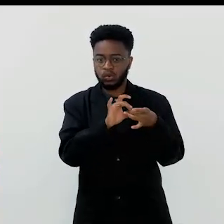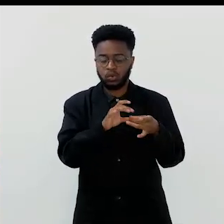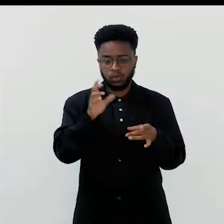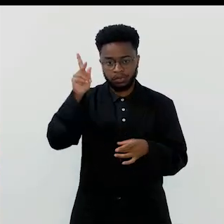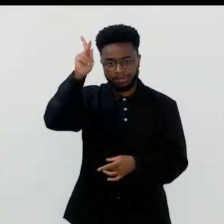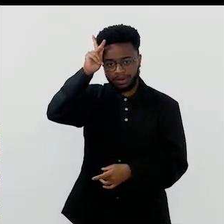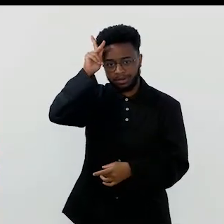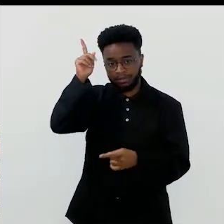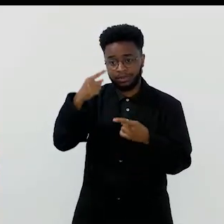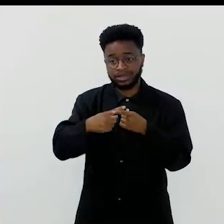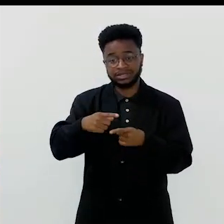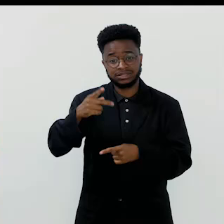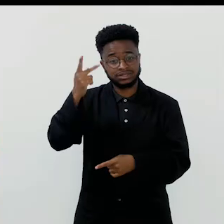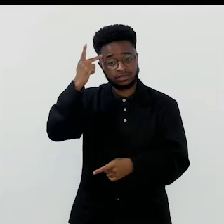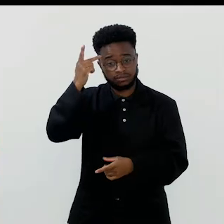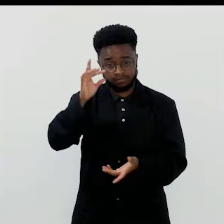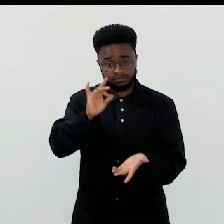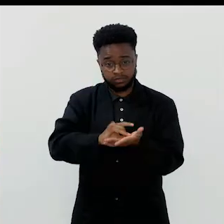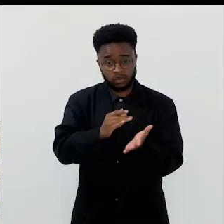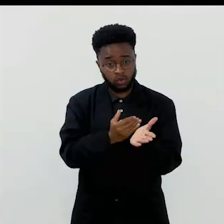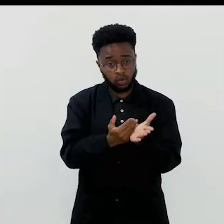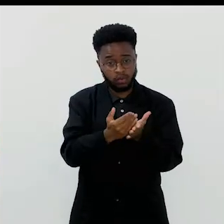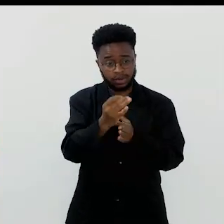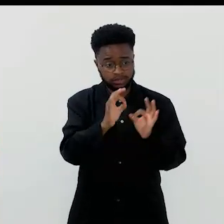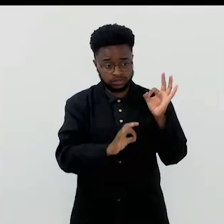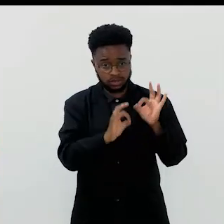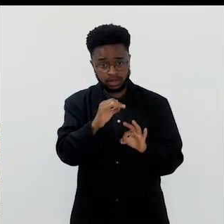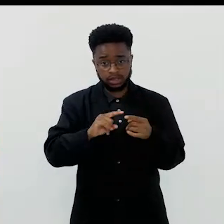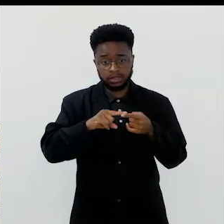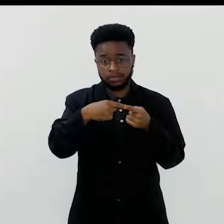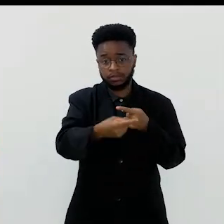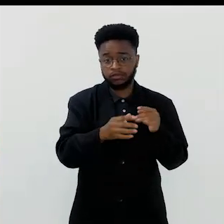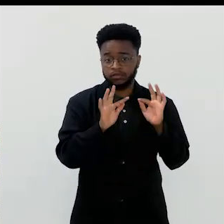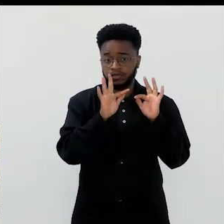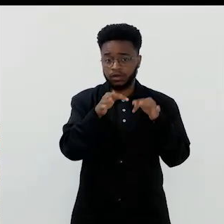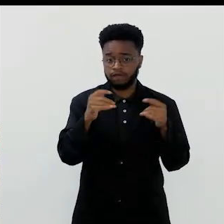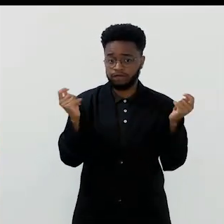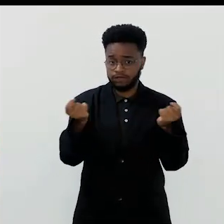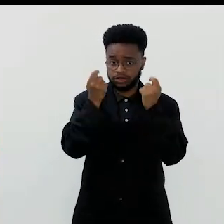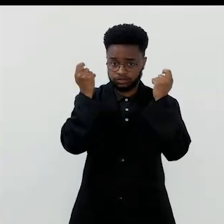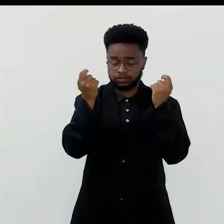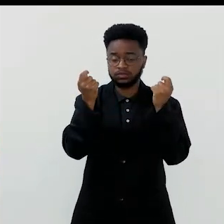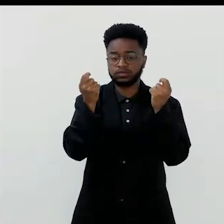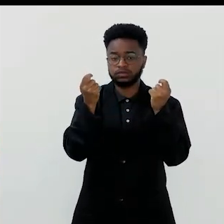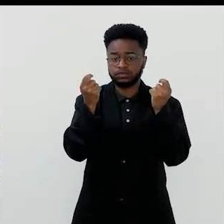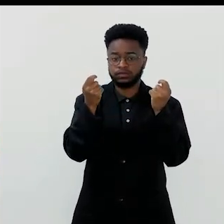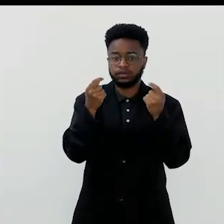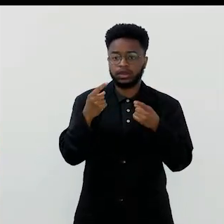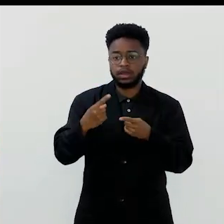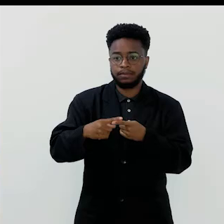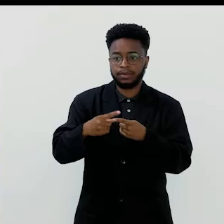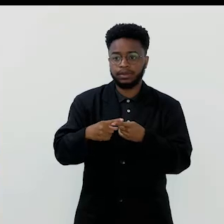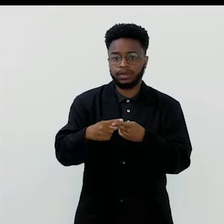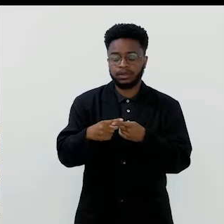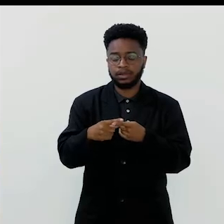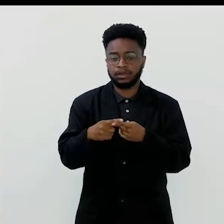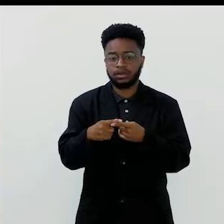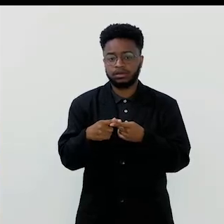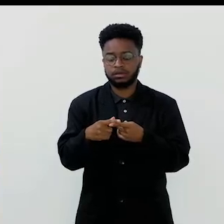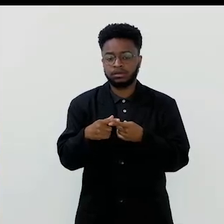pessoal de Parintins, né? Porque São Paulo só começa efetivamente os barracões quando termina o festival, né? E aí todo